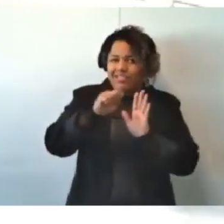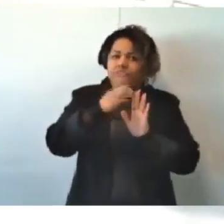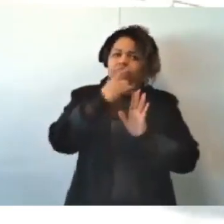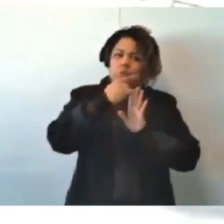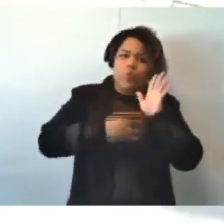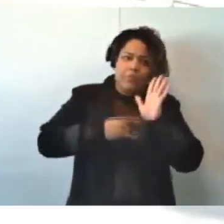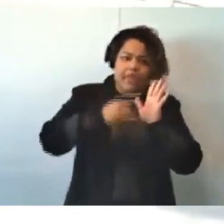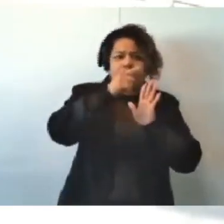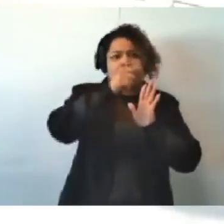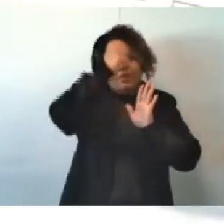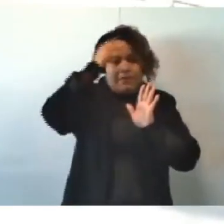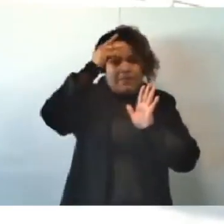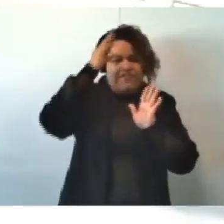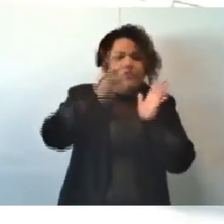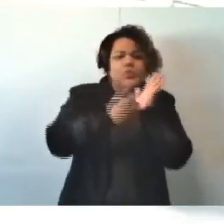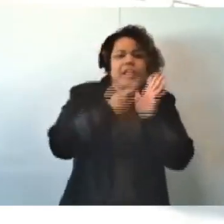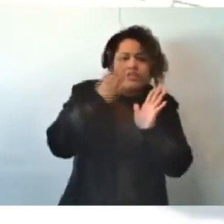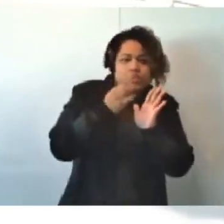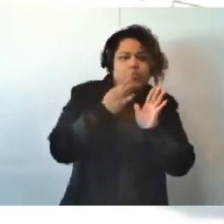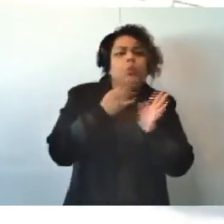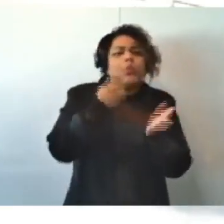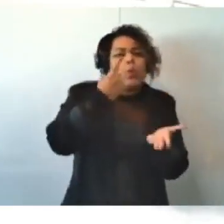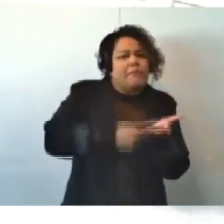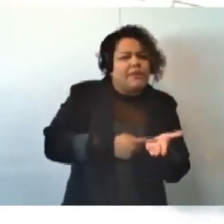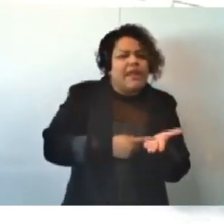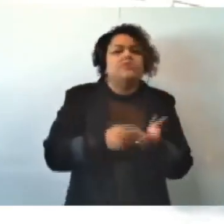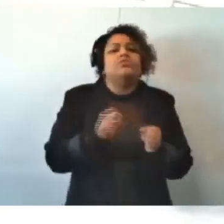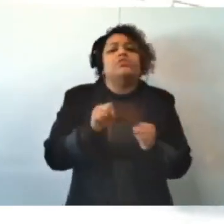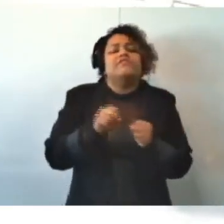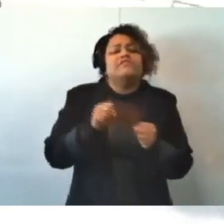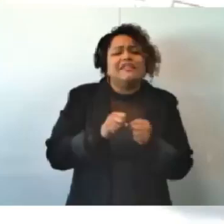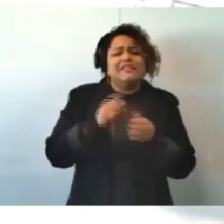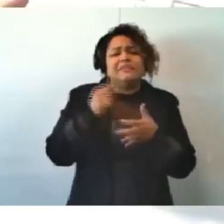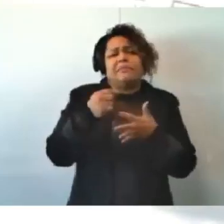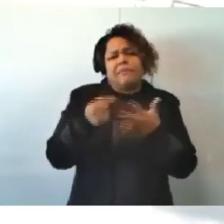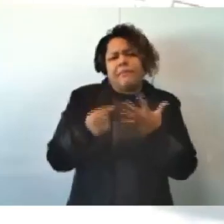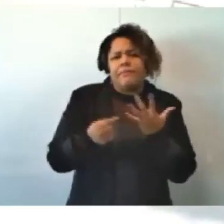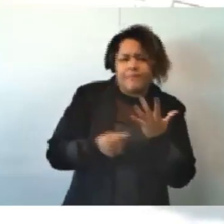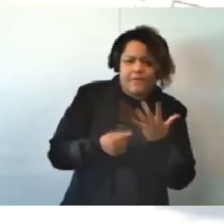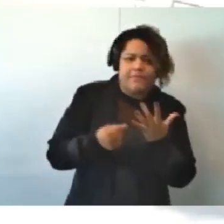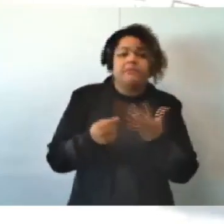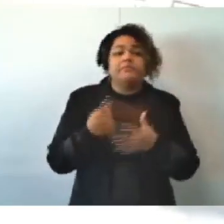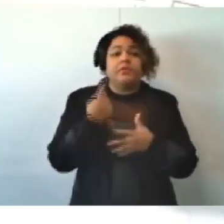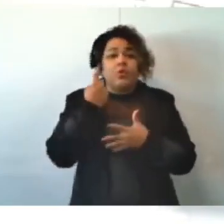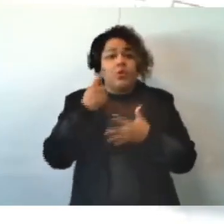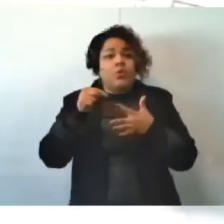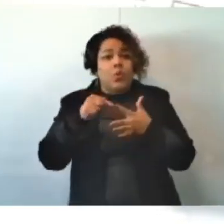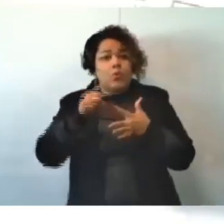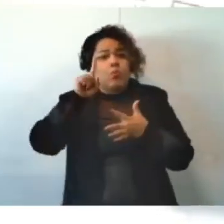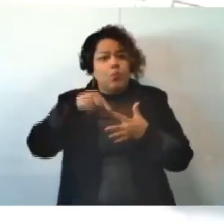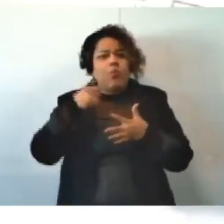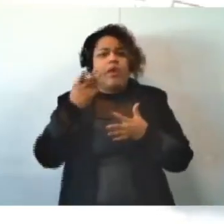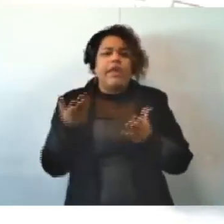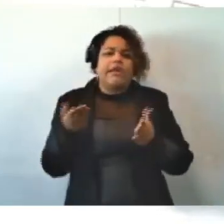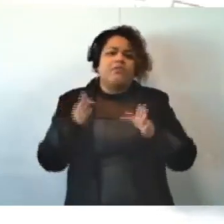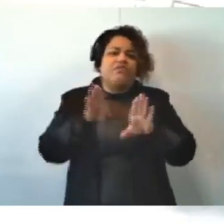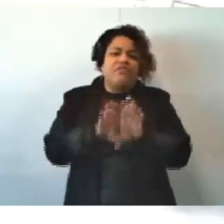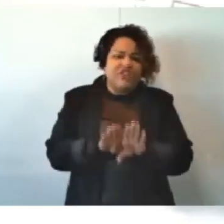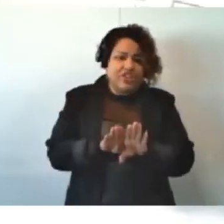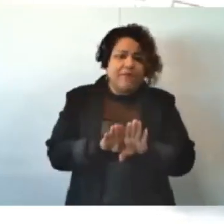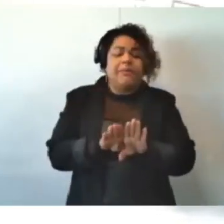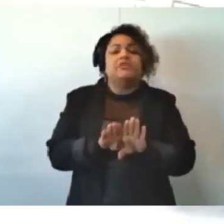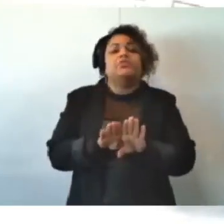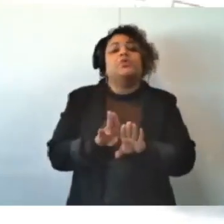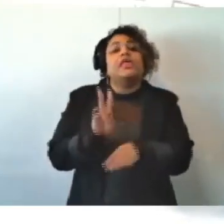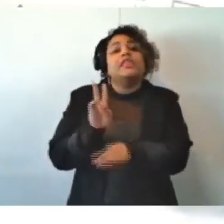iria fazer. Dentre elas, o fechamento, né, que era algo que a gente já vinha propondo há um tempo atrás, que era o fechamento temporário,